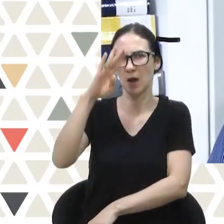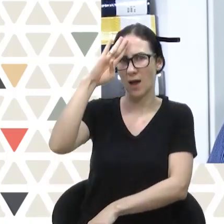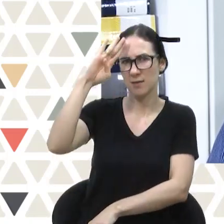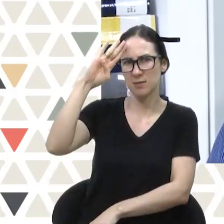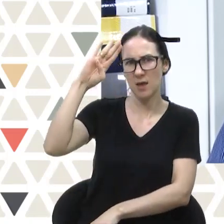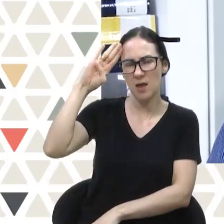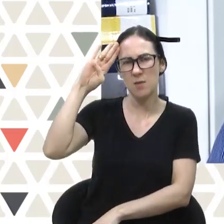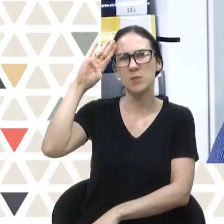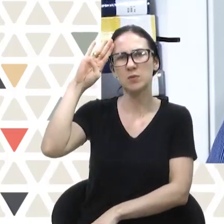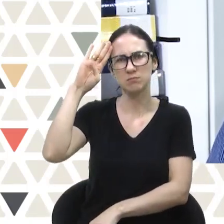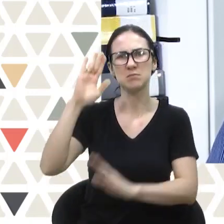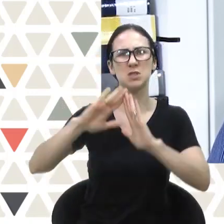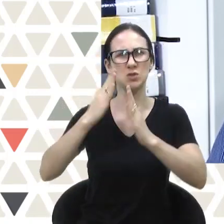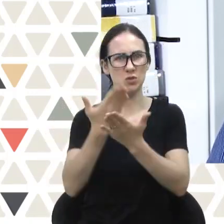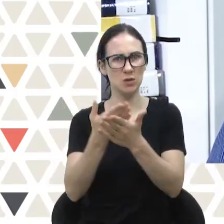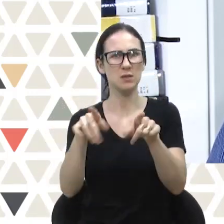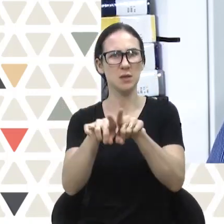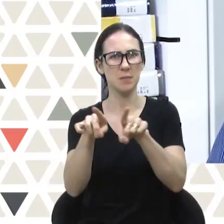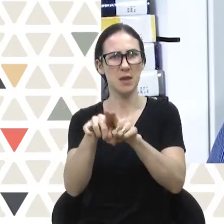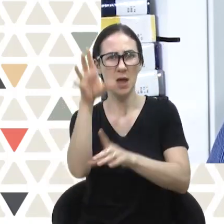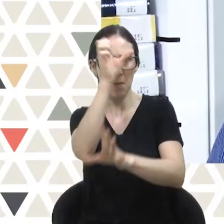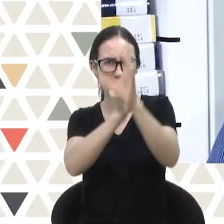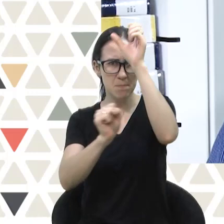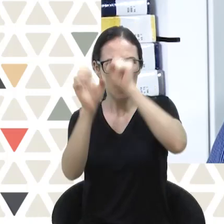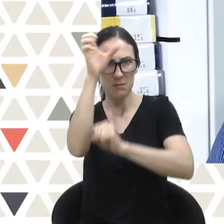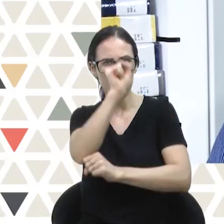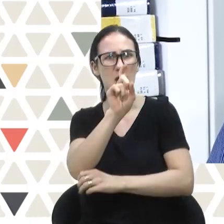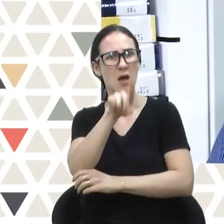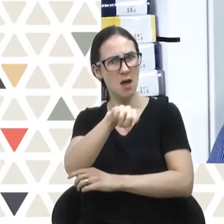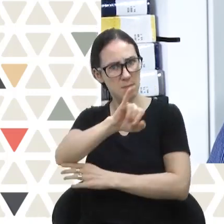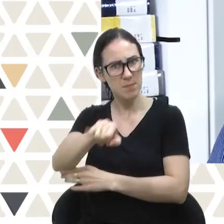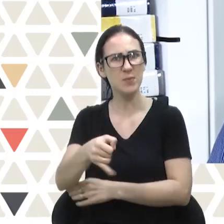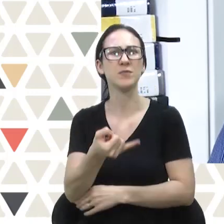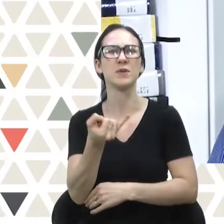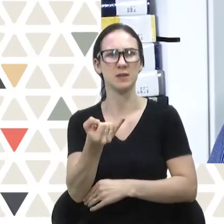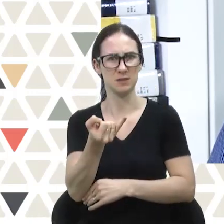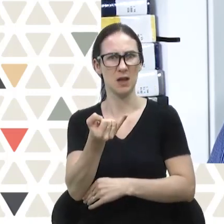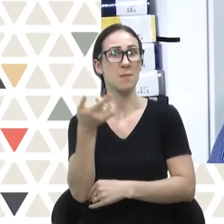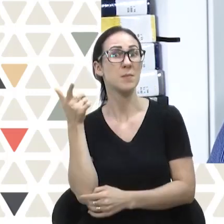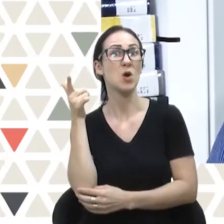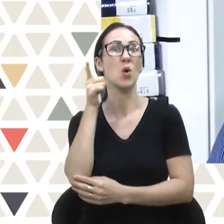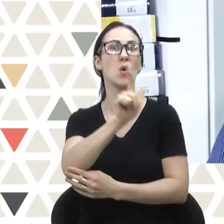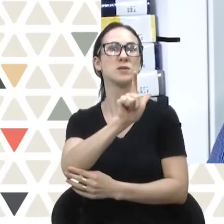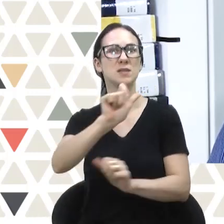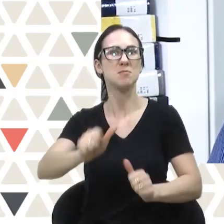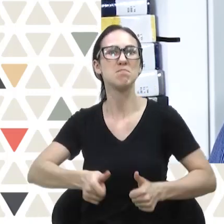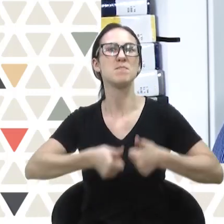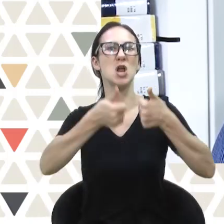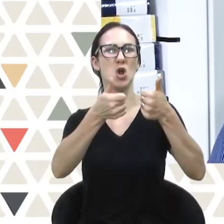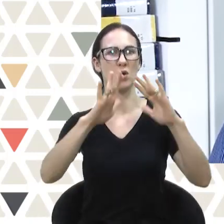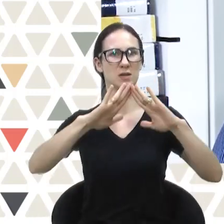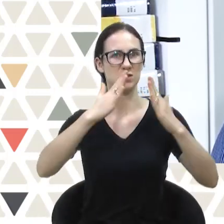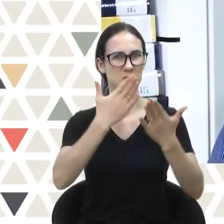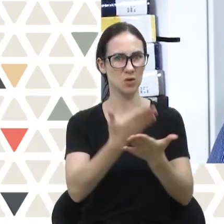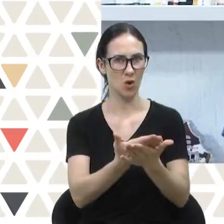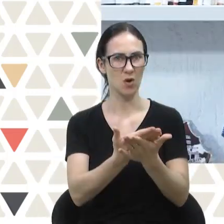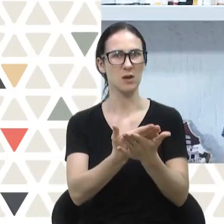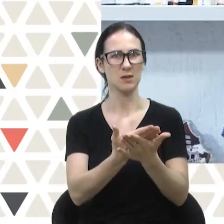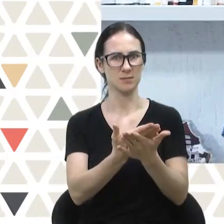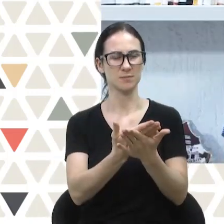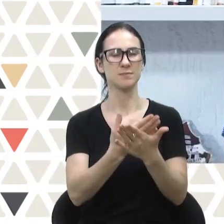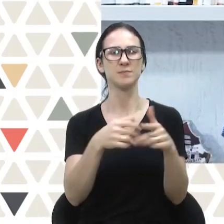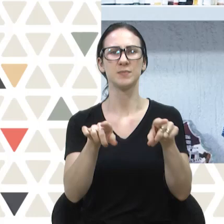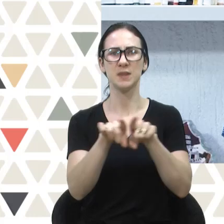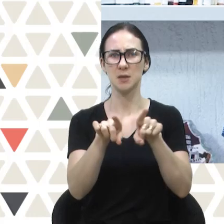estudantil, é muitas vezes um aprendizado as pessoas participarem até para conquistarem melhorias nas escolas,